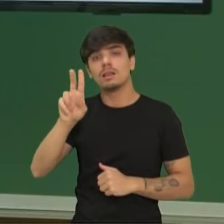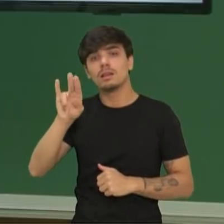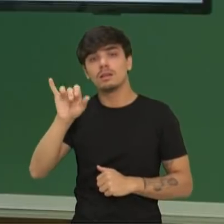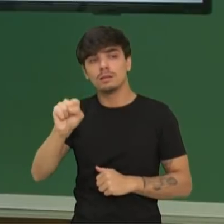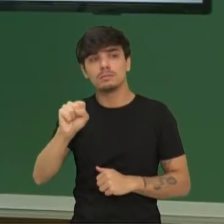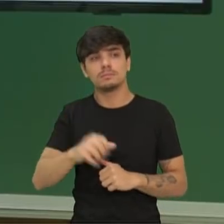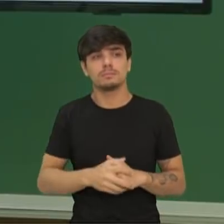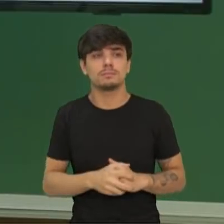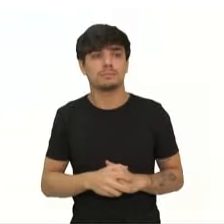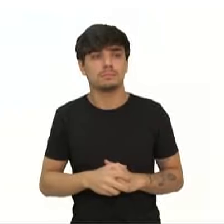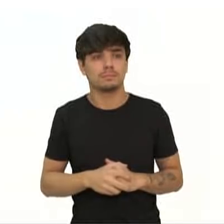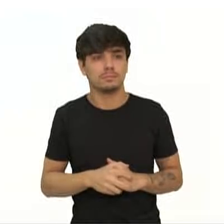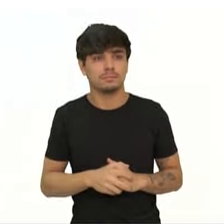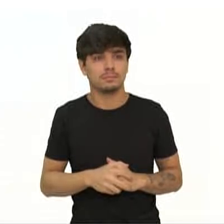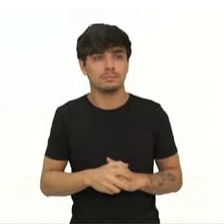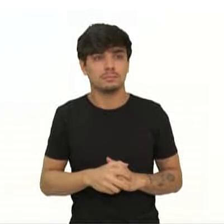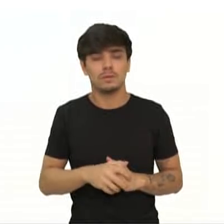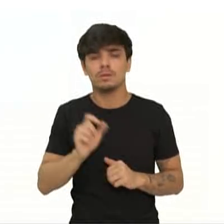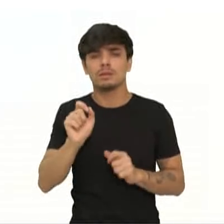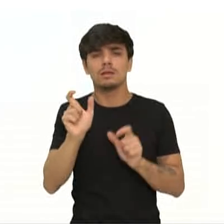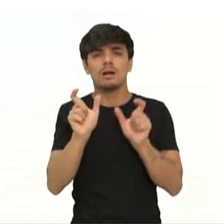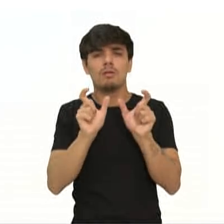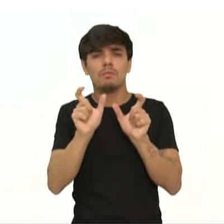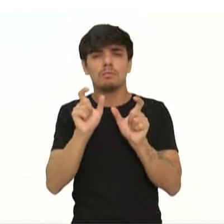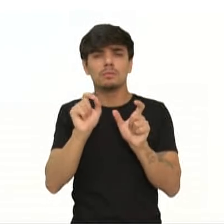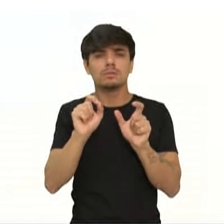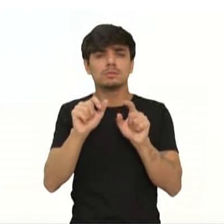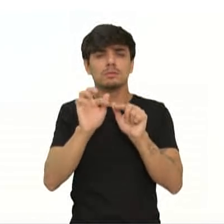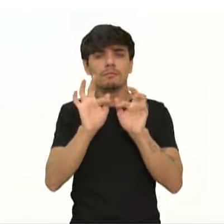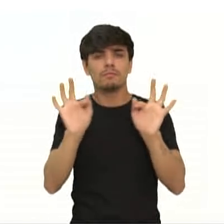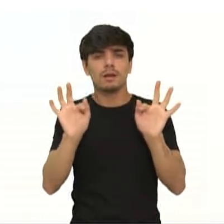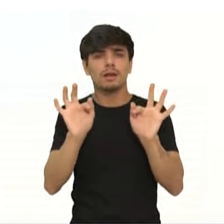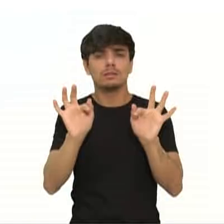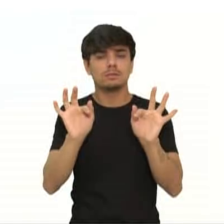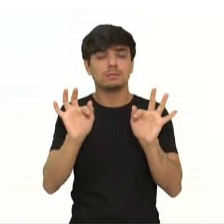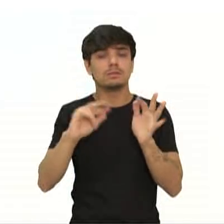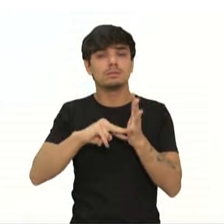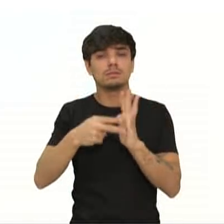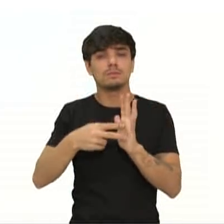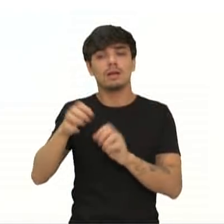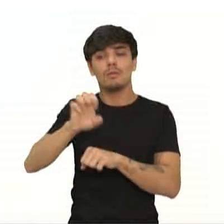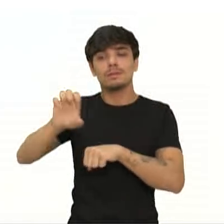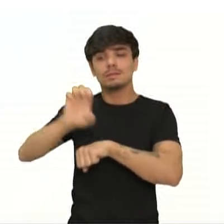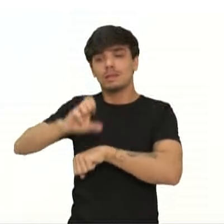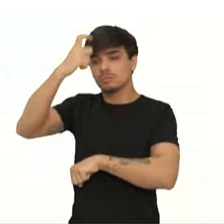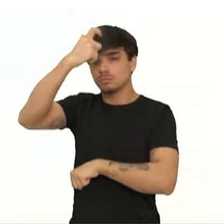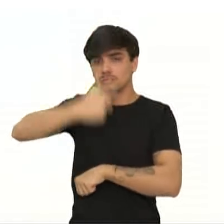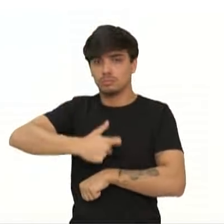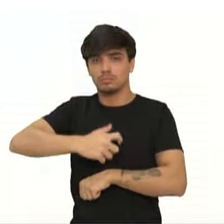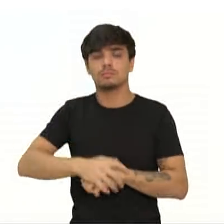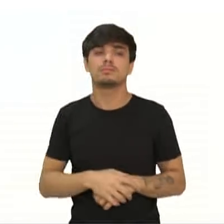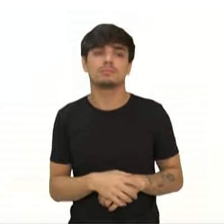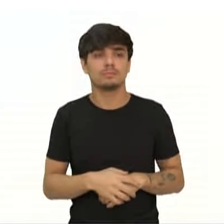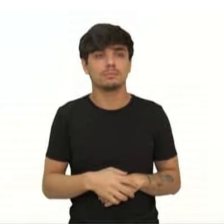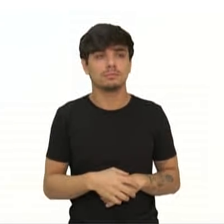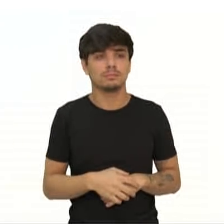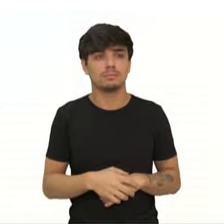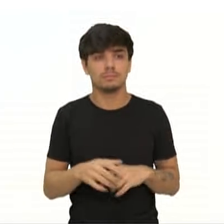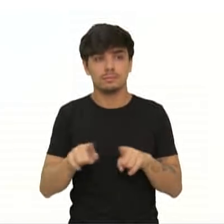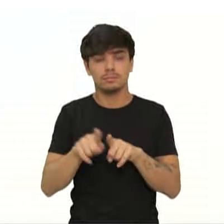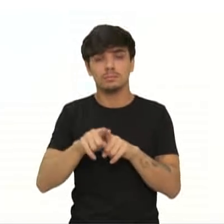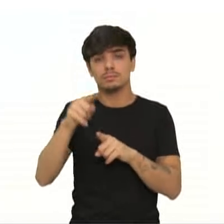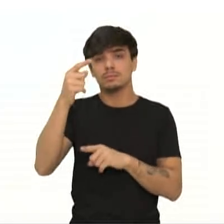c'est moi, quer dizer, o Estado sou eu, como definição da natureza do